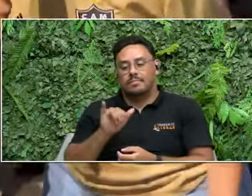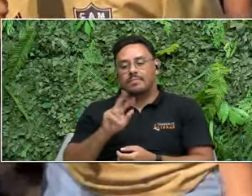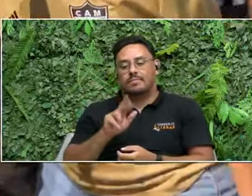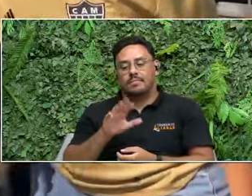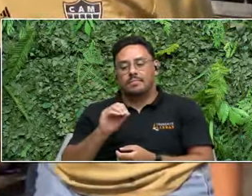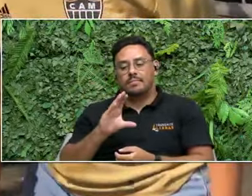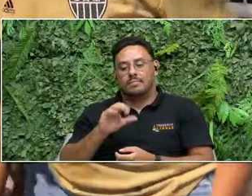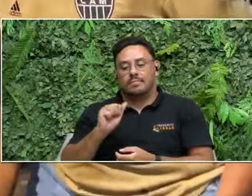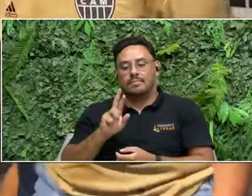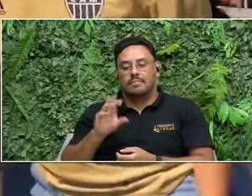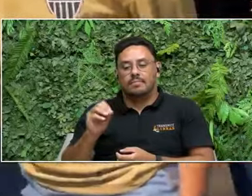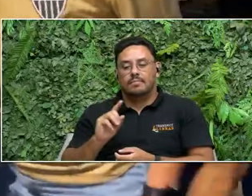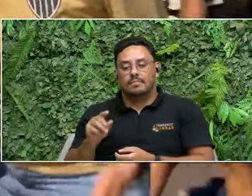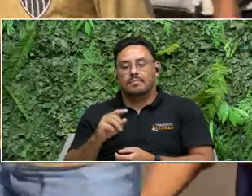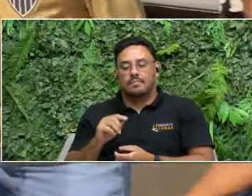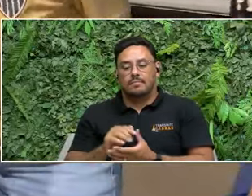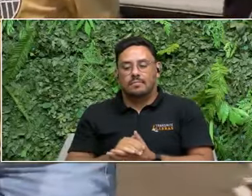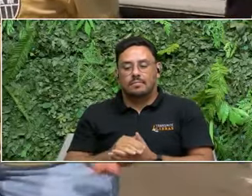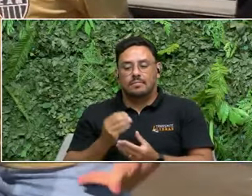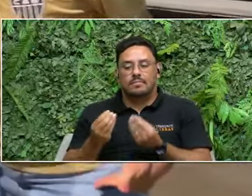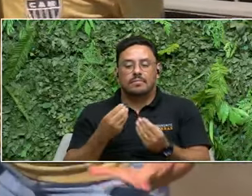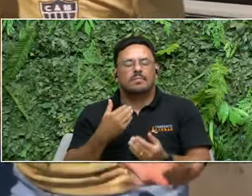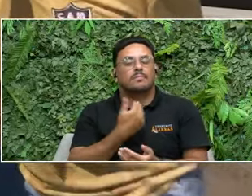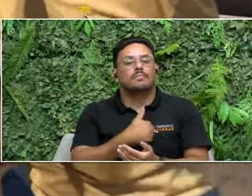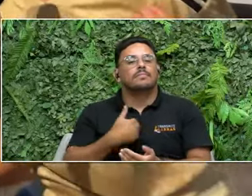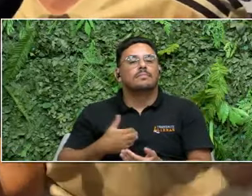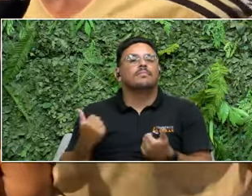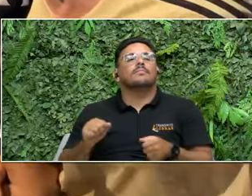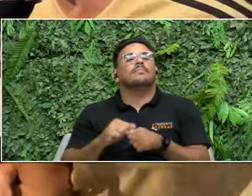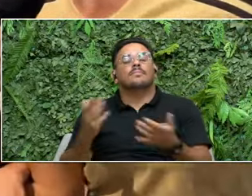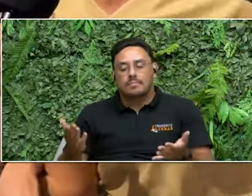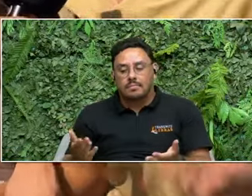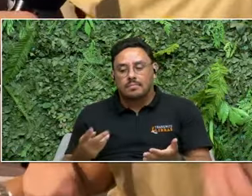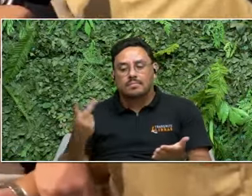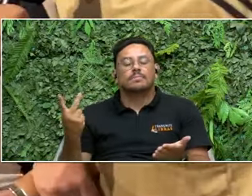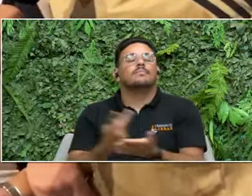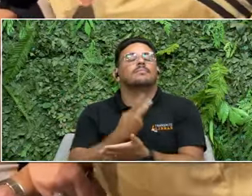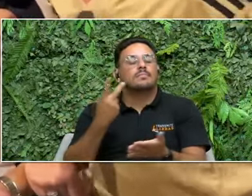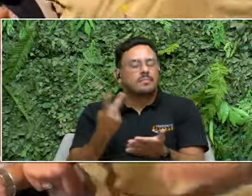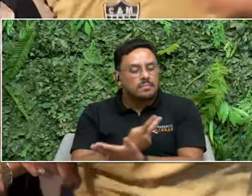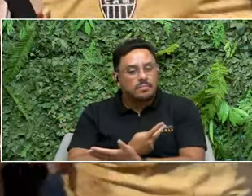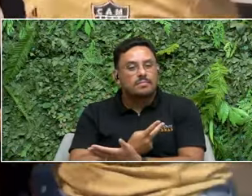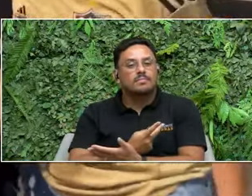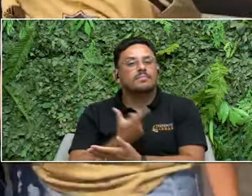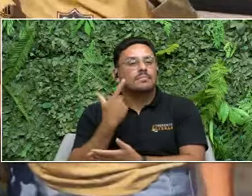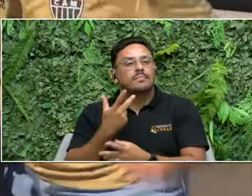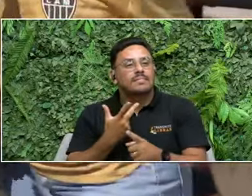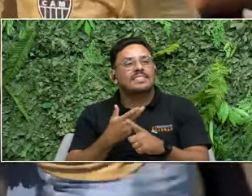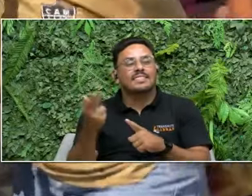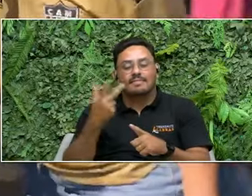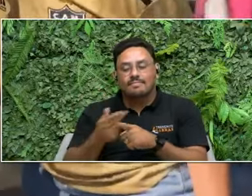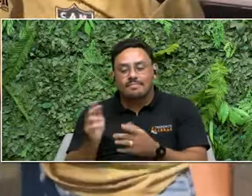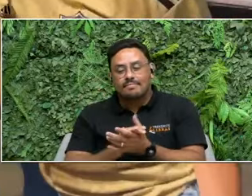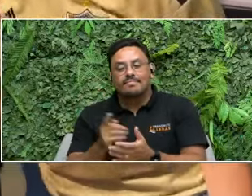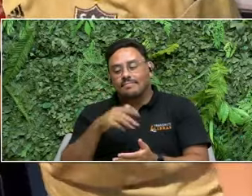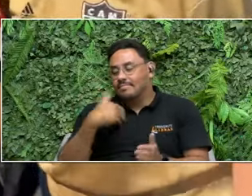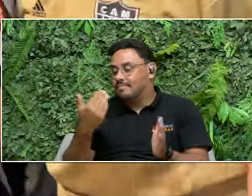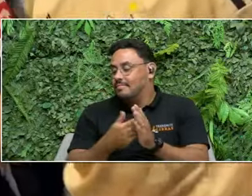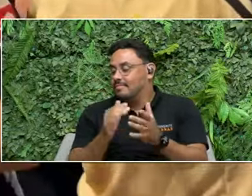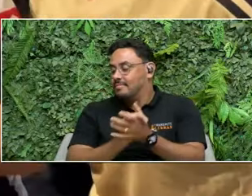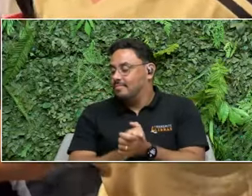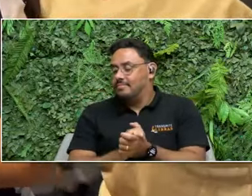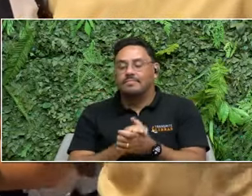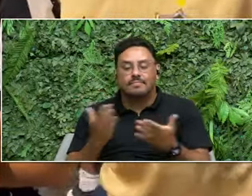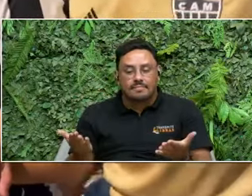seu Carol a voz de vocês vai lá que que o galo faz isso com a gente pô tá tudo errado o jogo tava garantido era nosso tudo nosso